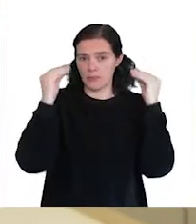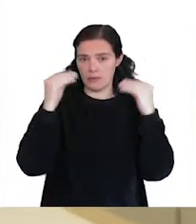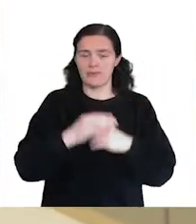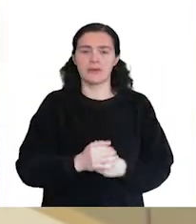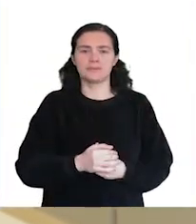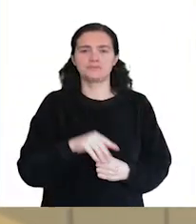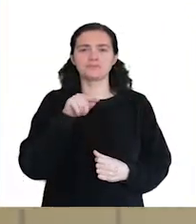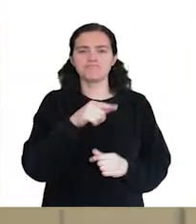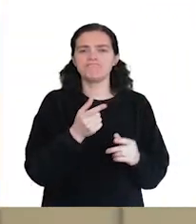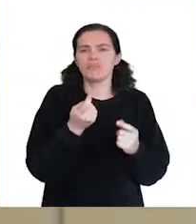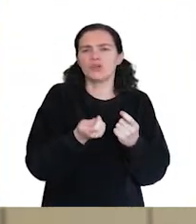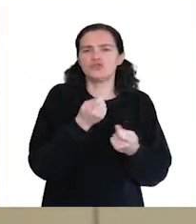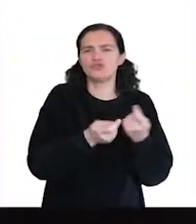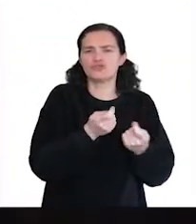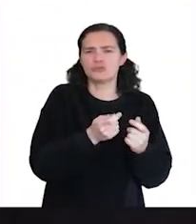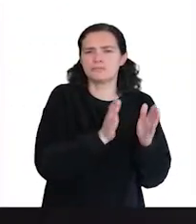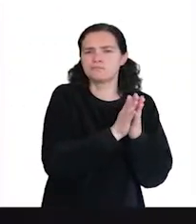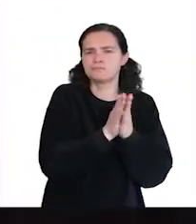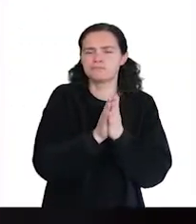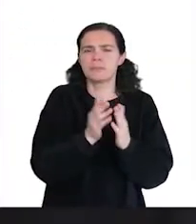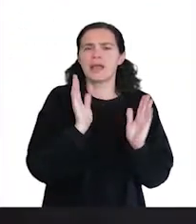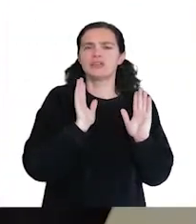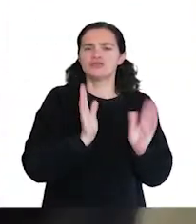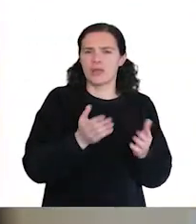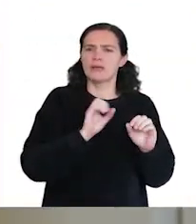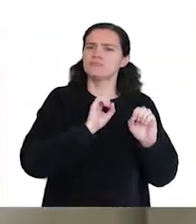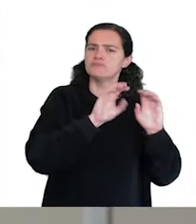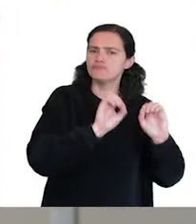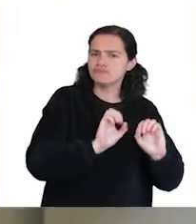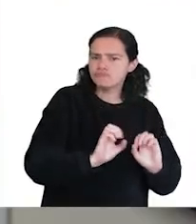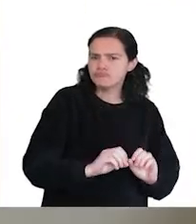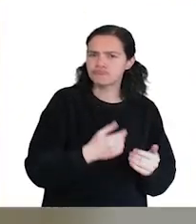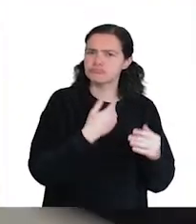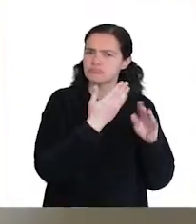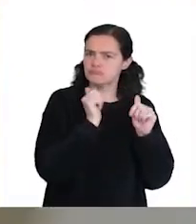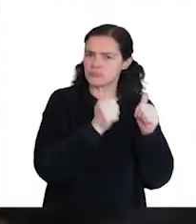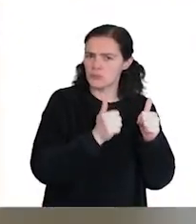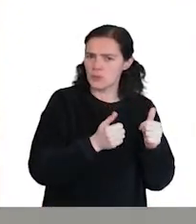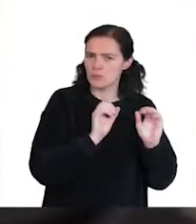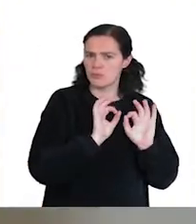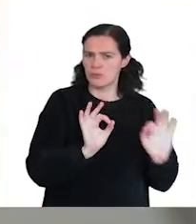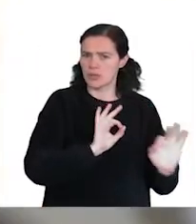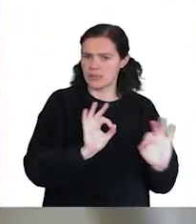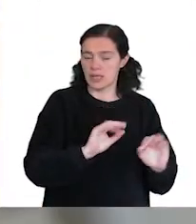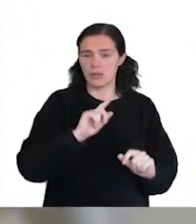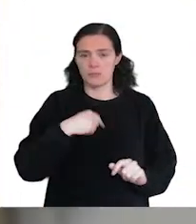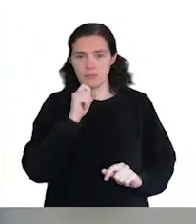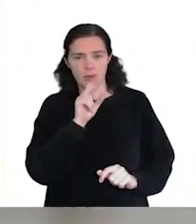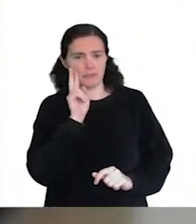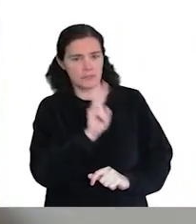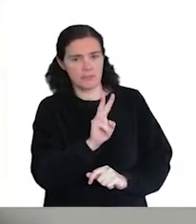Oliveira. Uma parte desse acervo está já tratada e